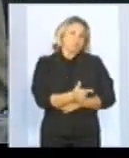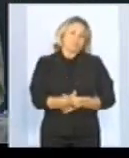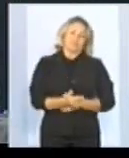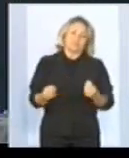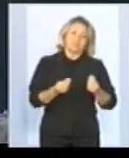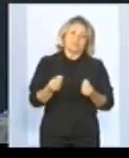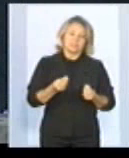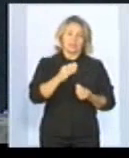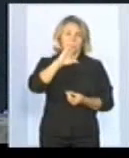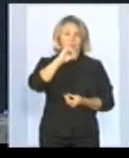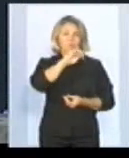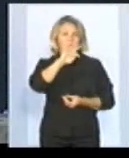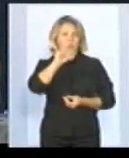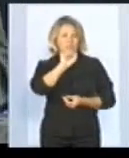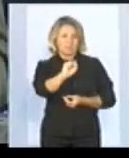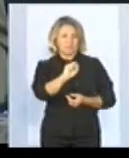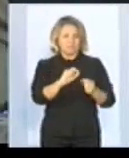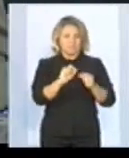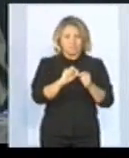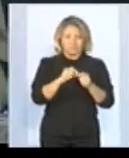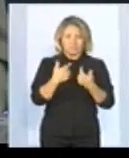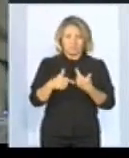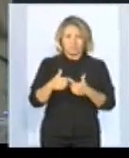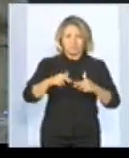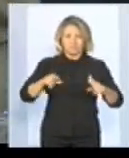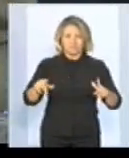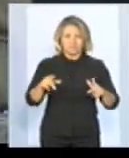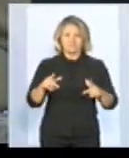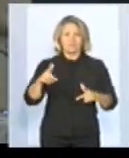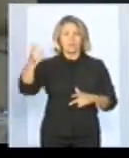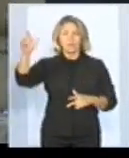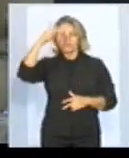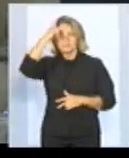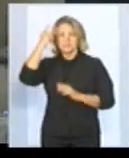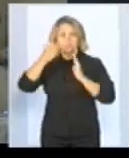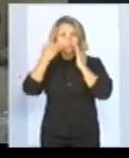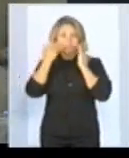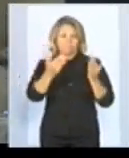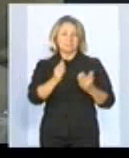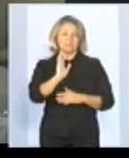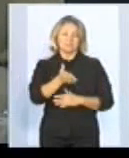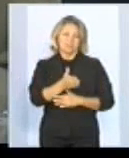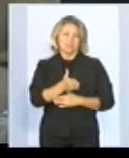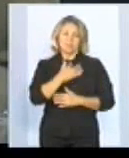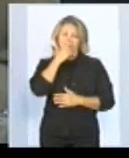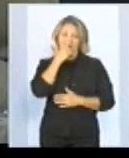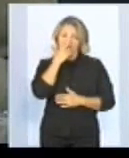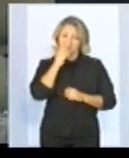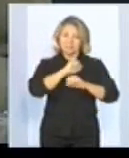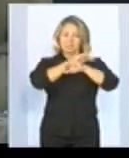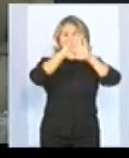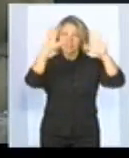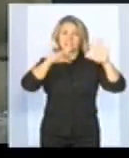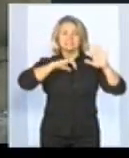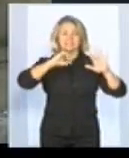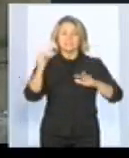de cotas. E aí, fazendo um benchmarking, que eu acho que alguns colegas já demonstraram em apresentações anteriores, parece bastante claro que existem